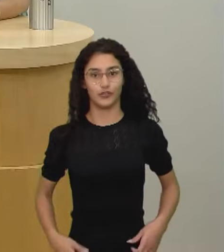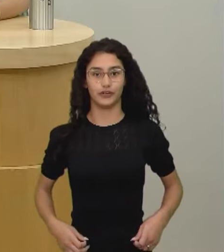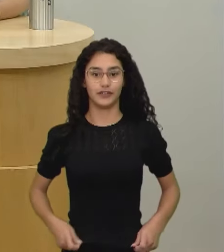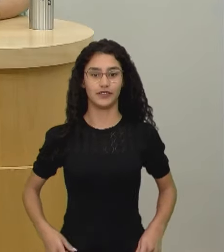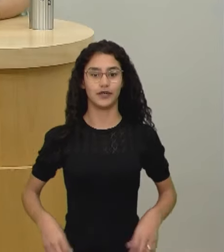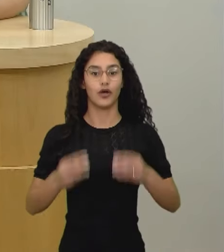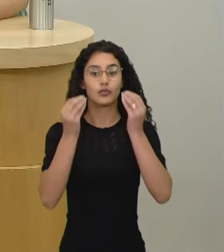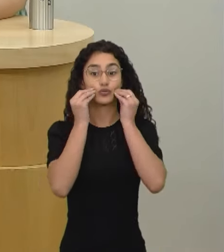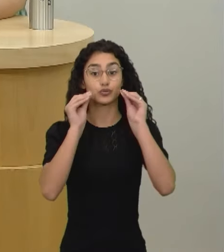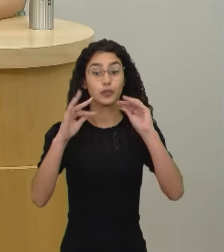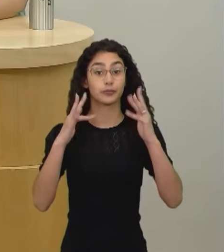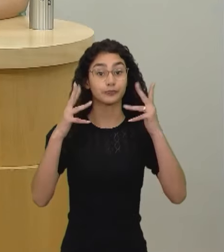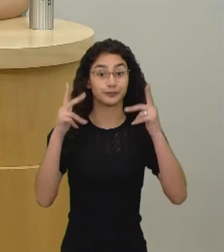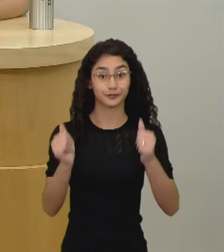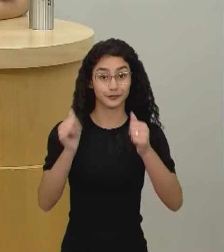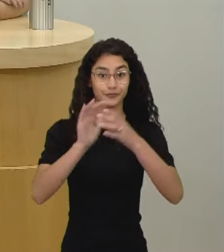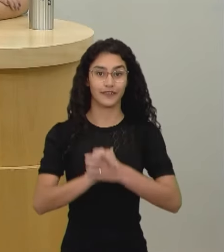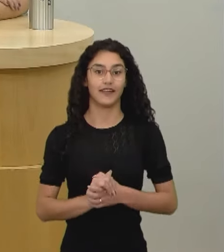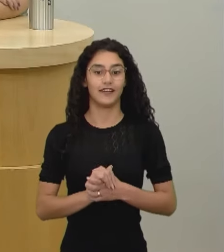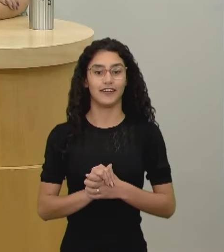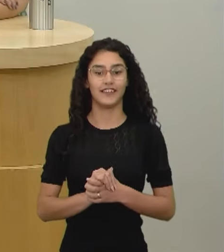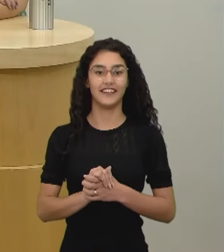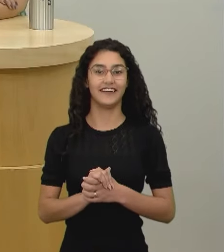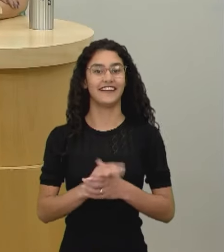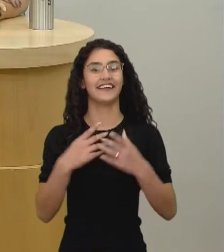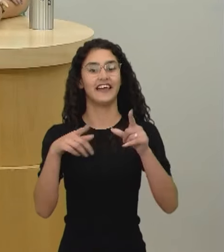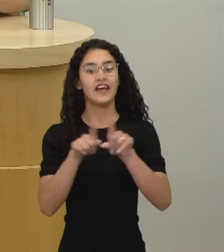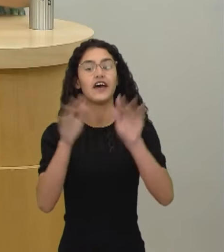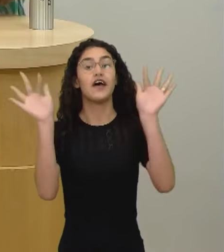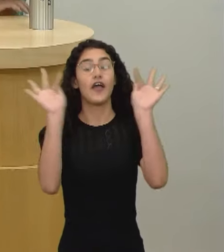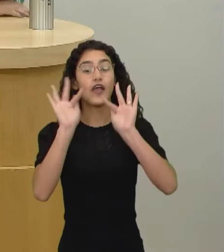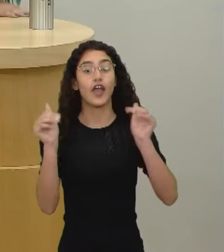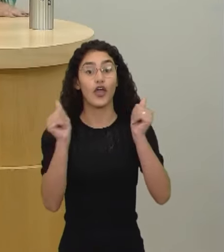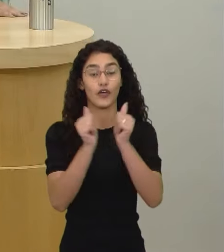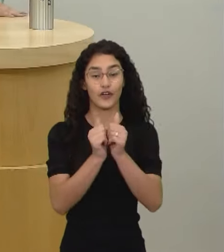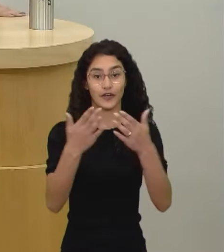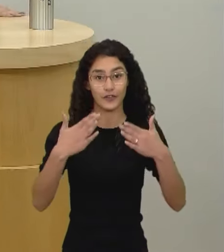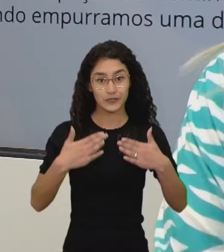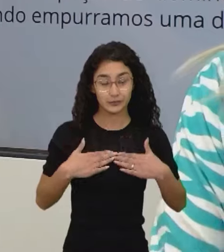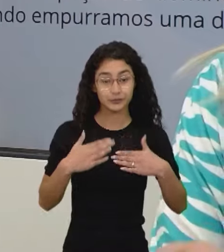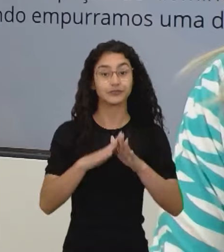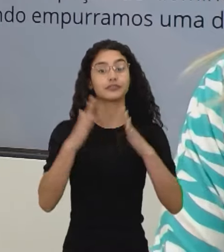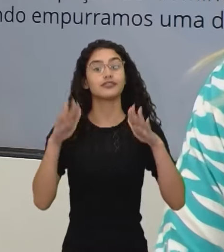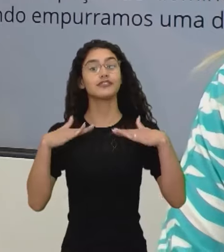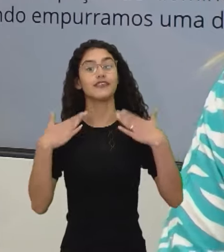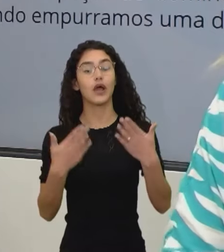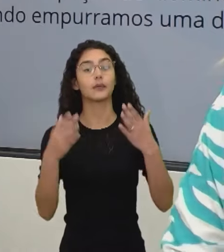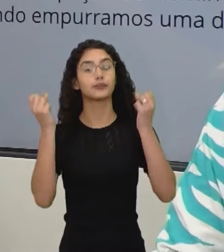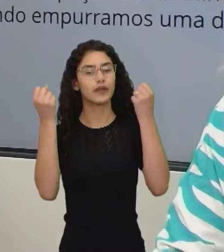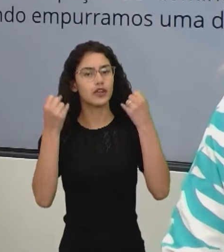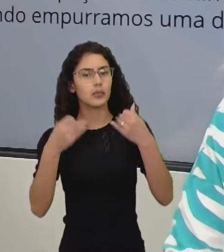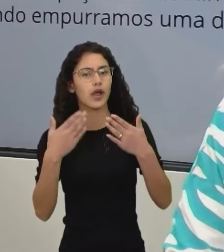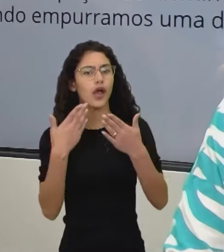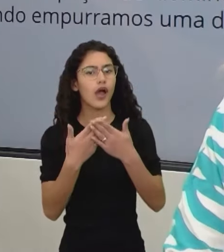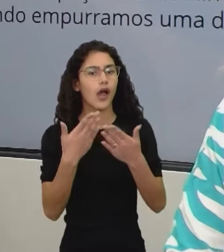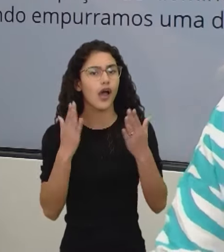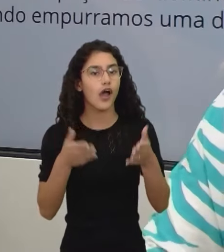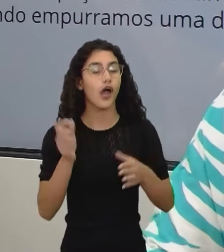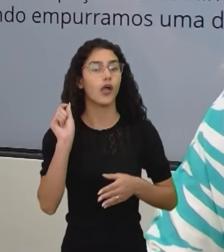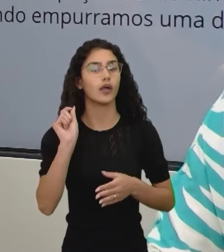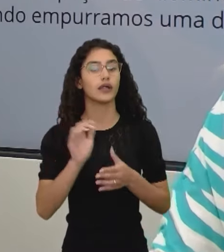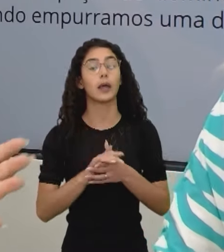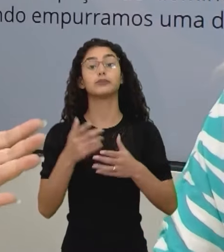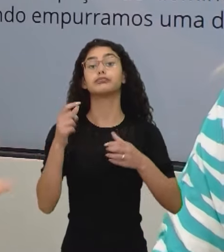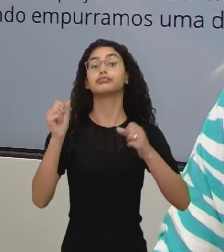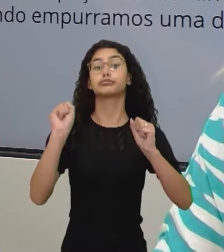Beijo maravilhoso. O coração no final da aula vai para esses alunos. Exatamente. Estamos muito felizes que vocês estão aqui. E aí a gente vai agora explicar pra vocês o que, no fim das contas, é